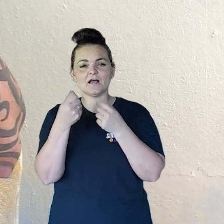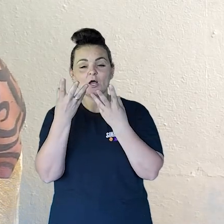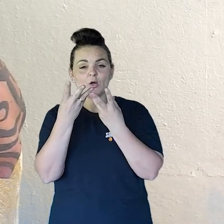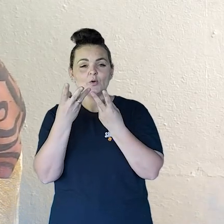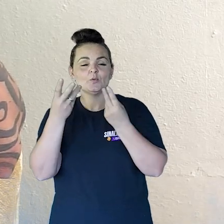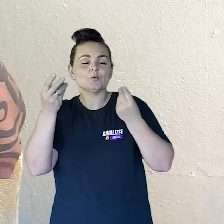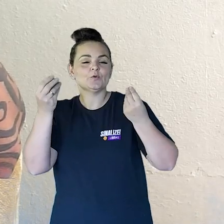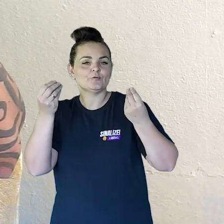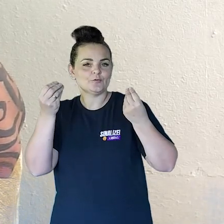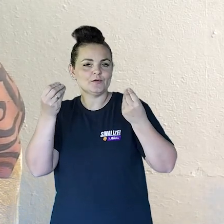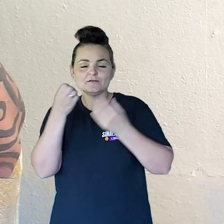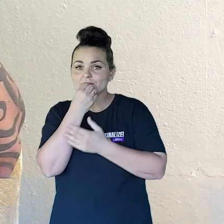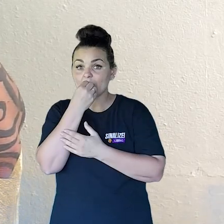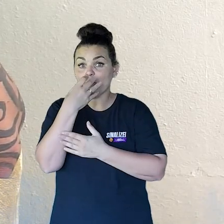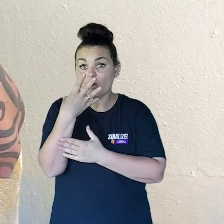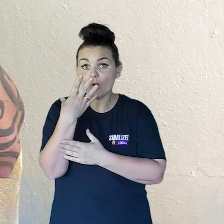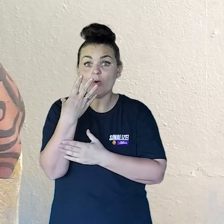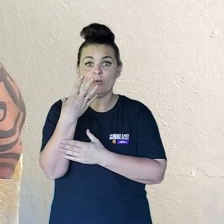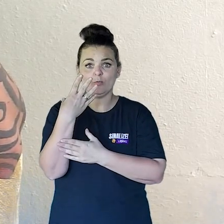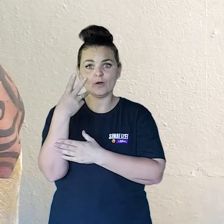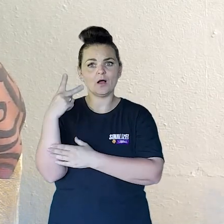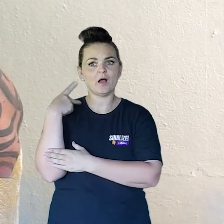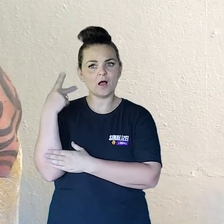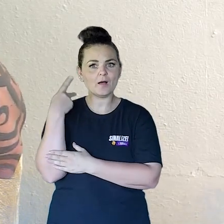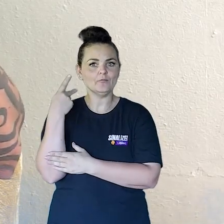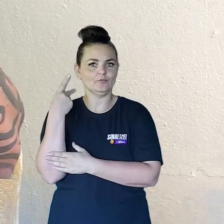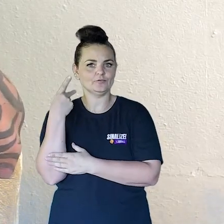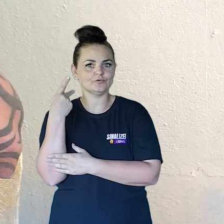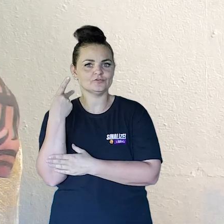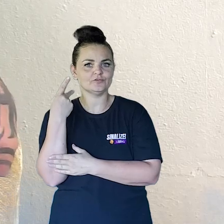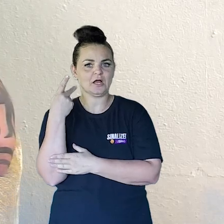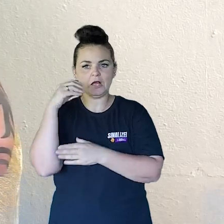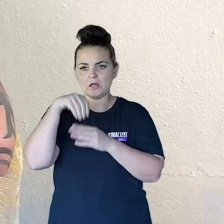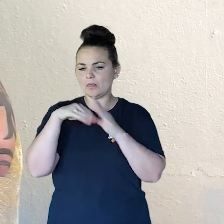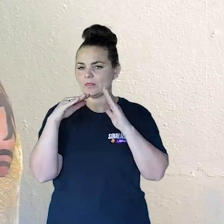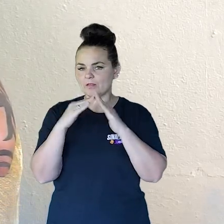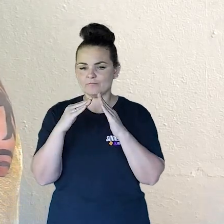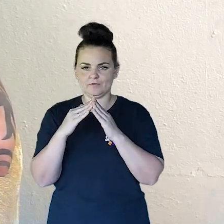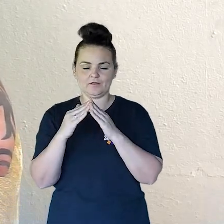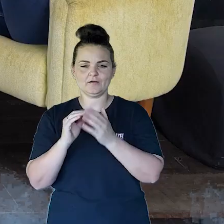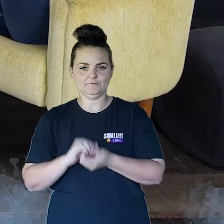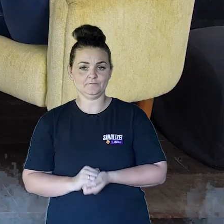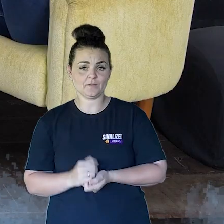pegar dentro da própria Polícia Civil, vamos colocar assim, né?